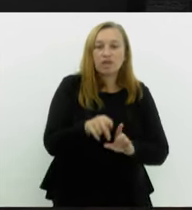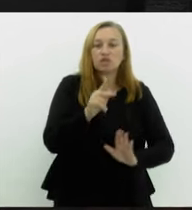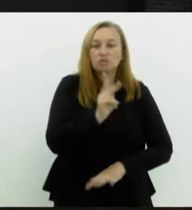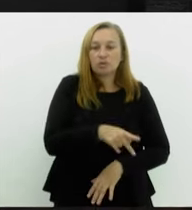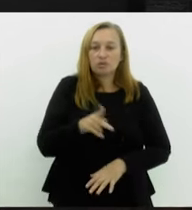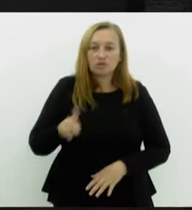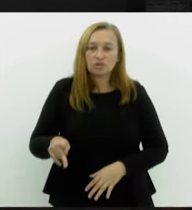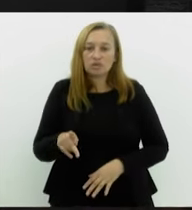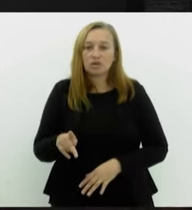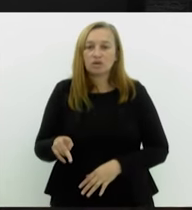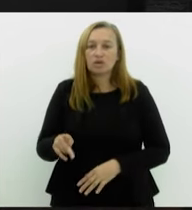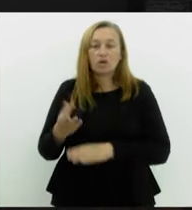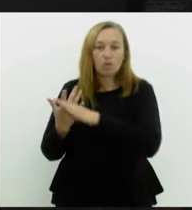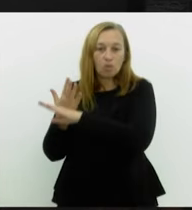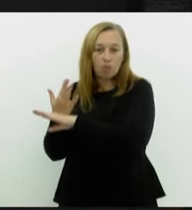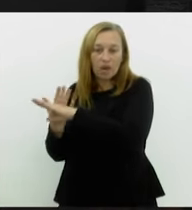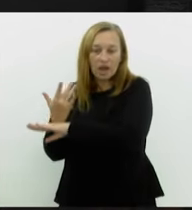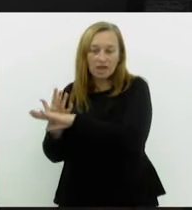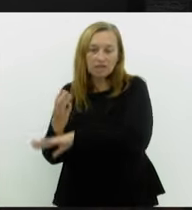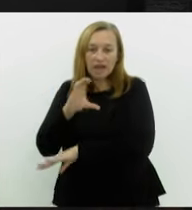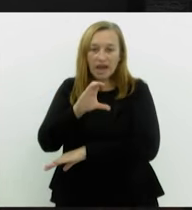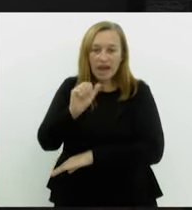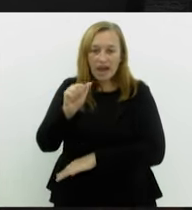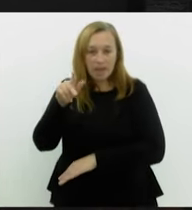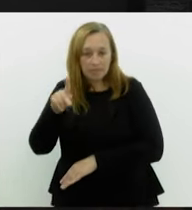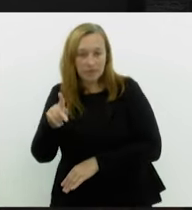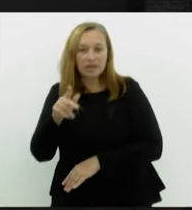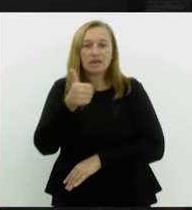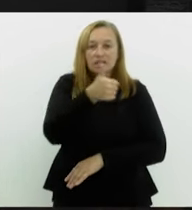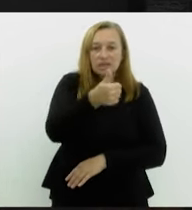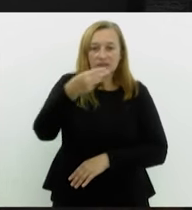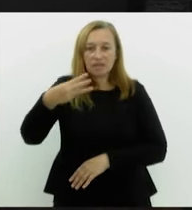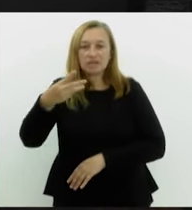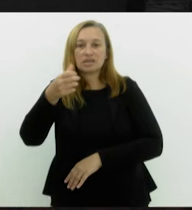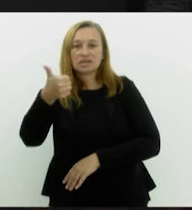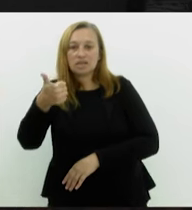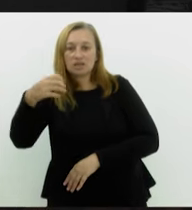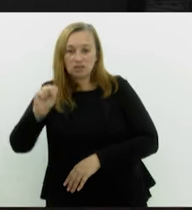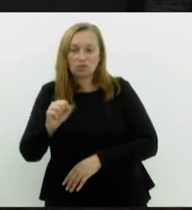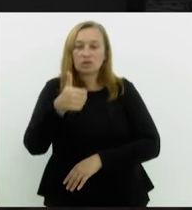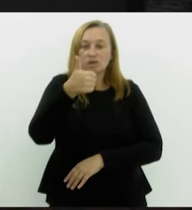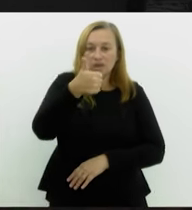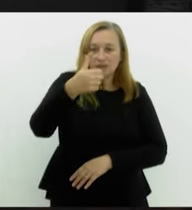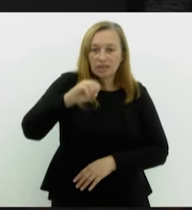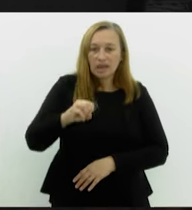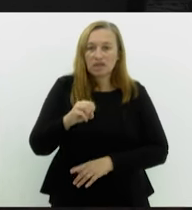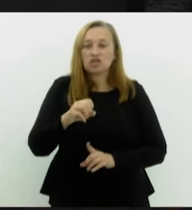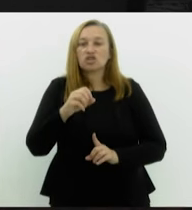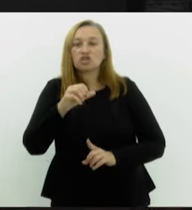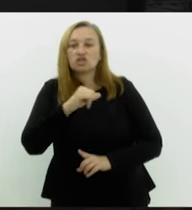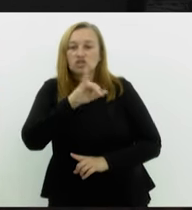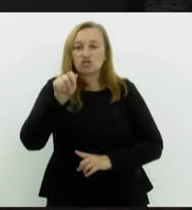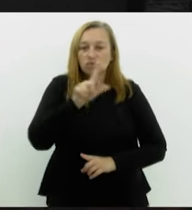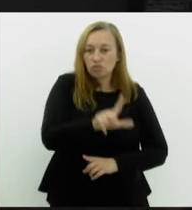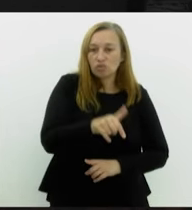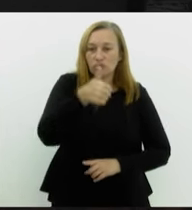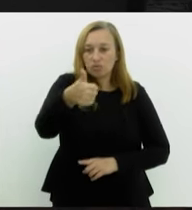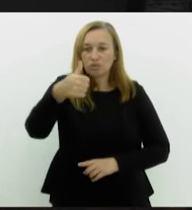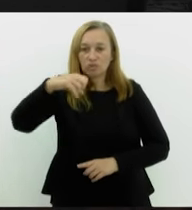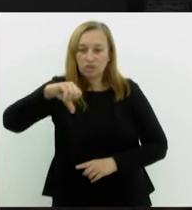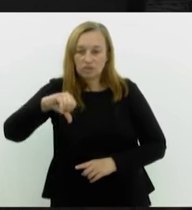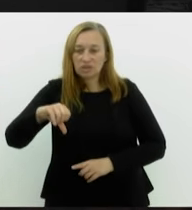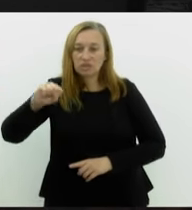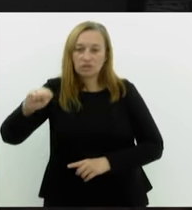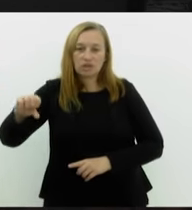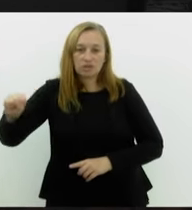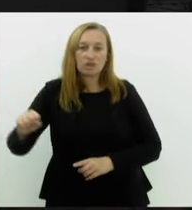UERJ, amparados pela Lei 1318, de 10 de julho de 1988. Parecer